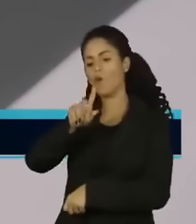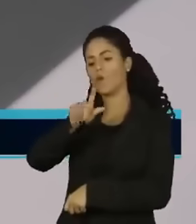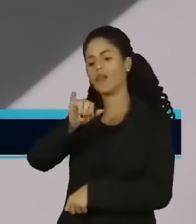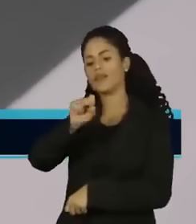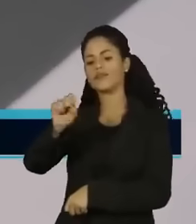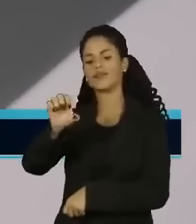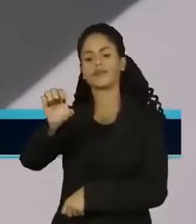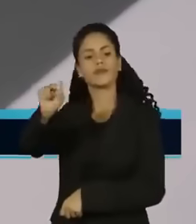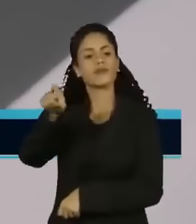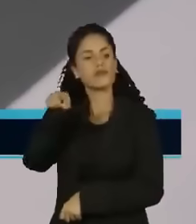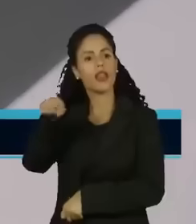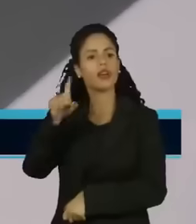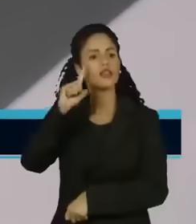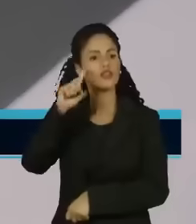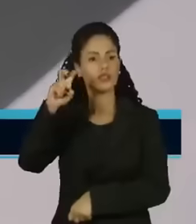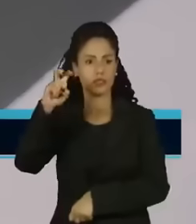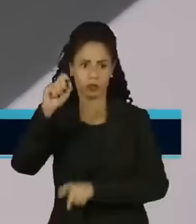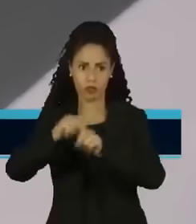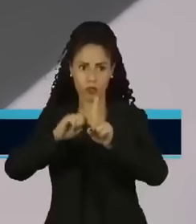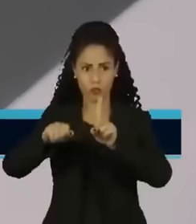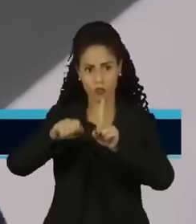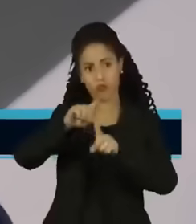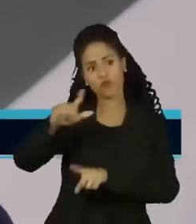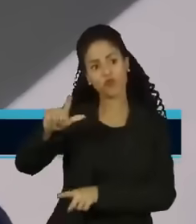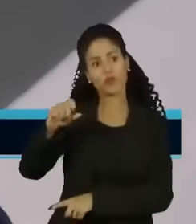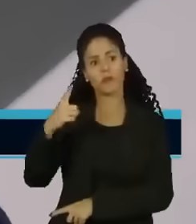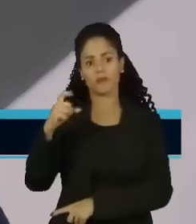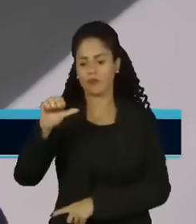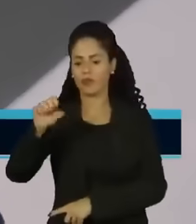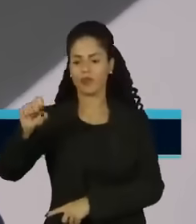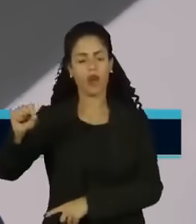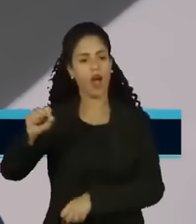discurso de 5 de outubro de 88. Traidor da